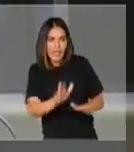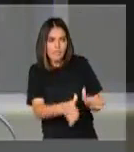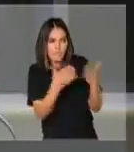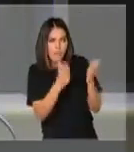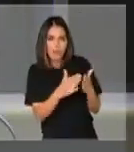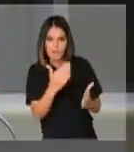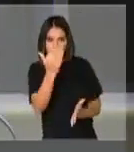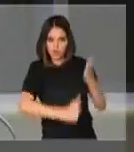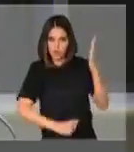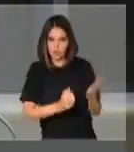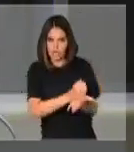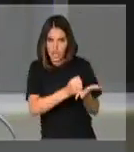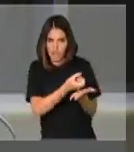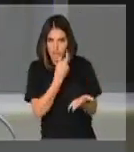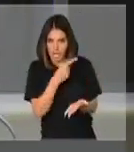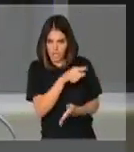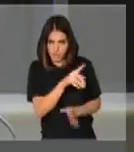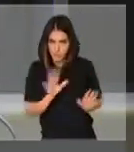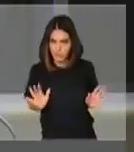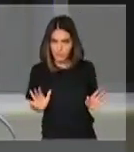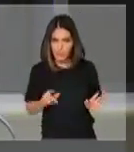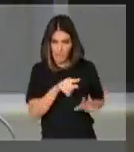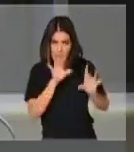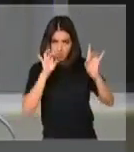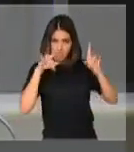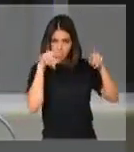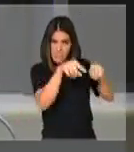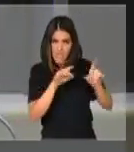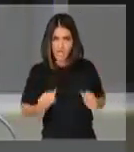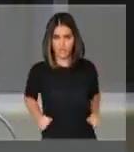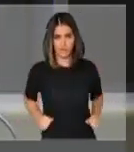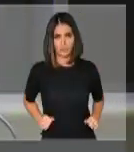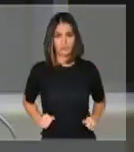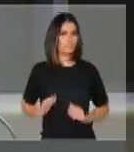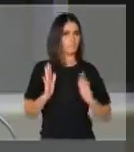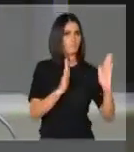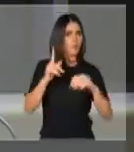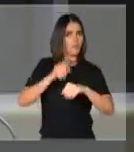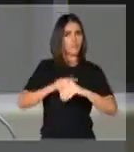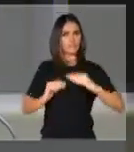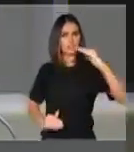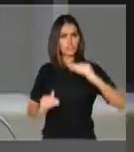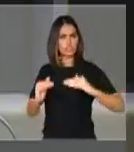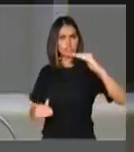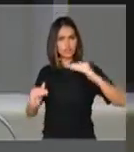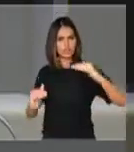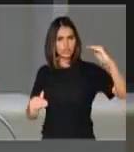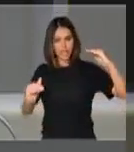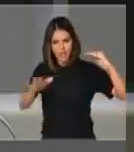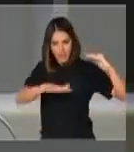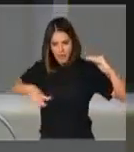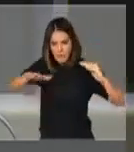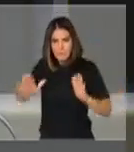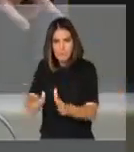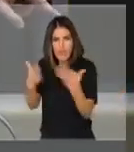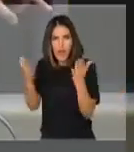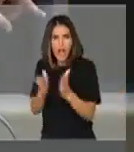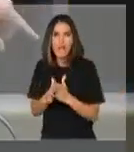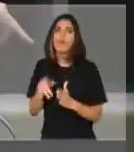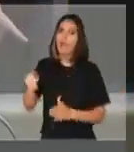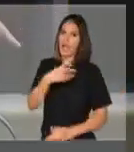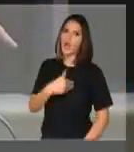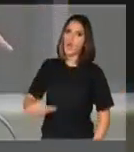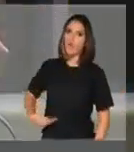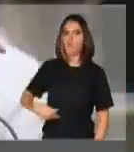pobres. Não é combater privilégios no momento de desigualdade do nosso país, o